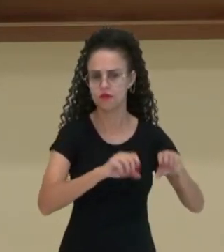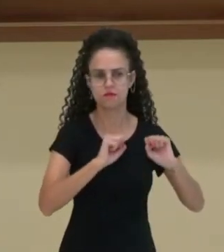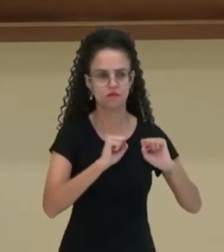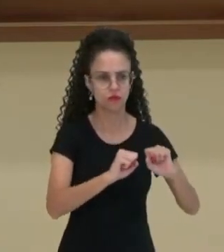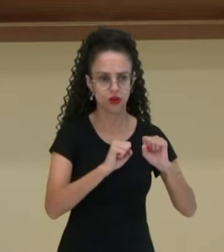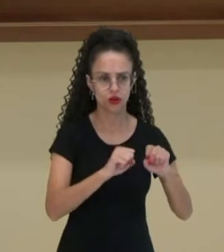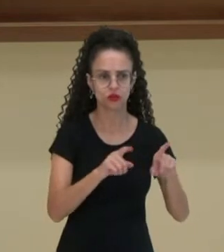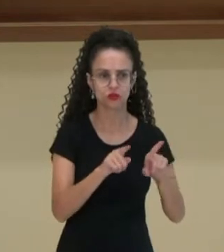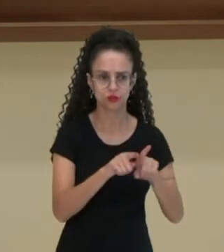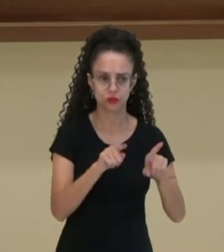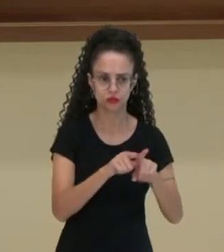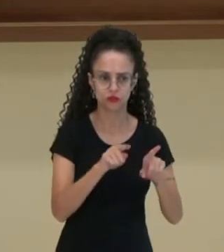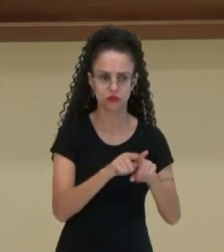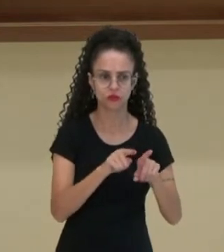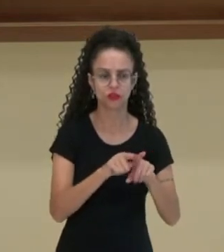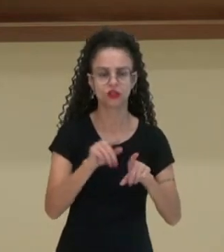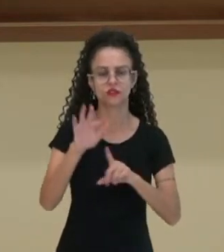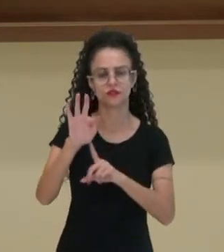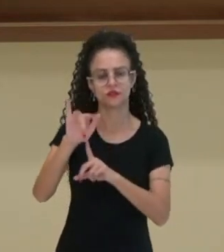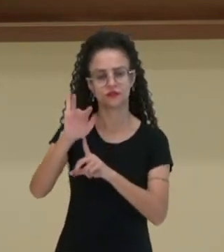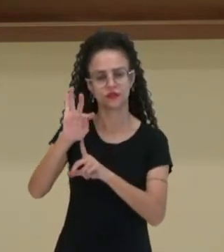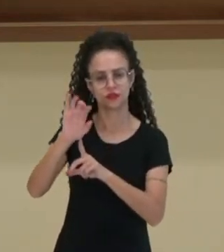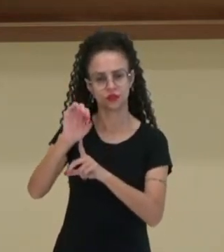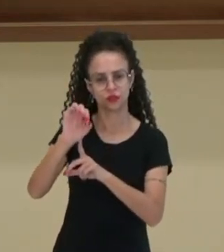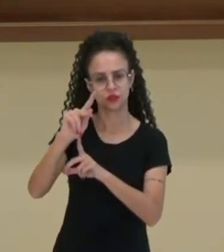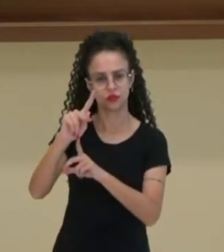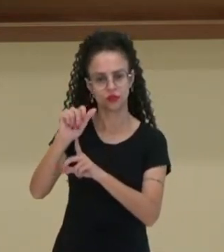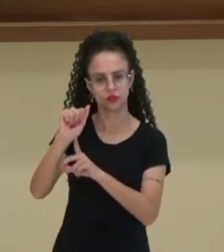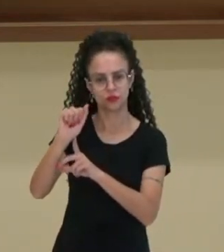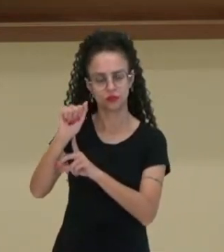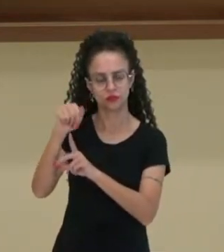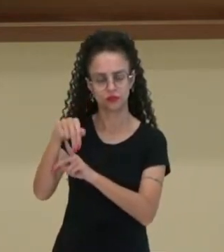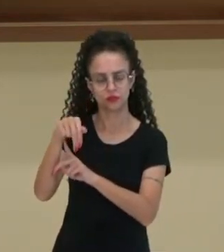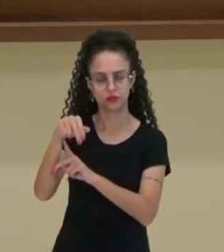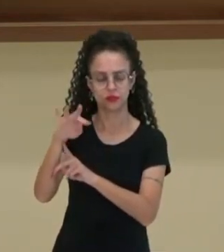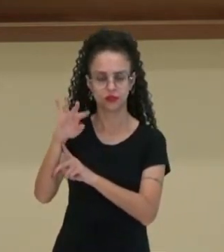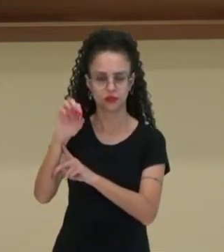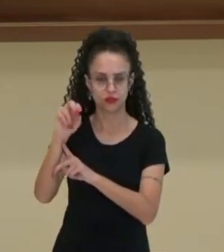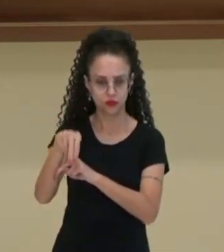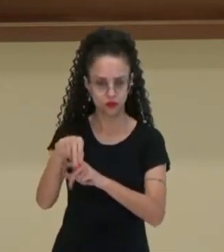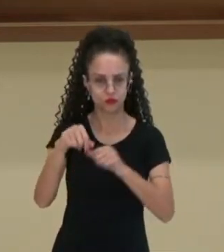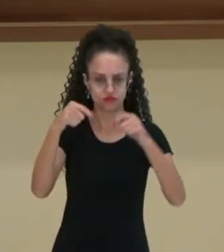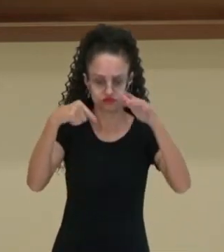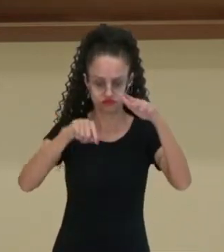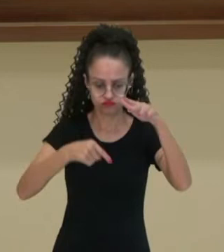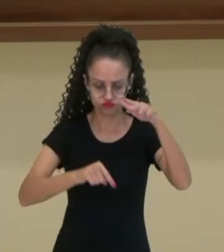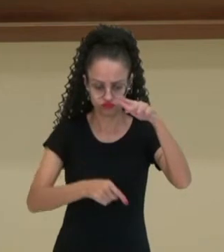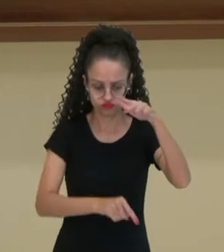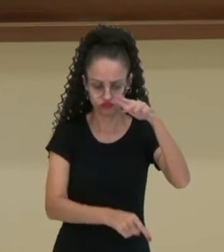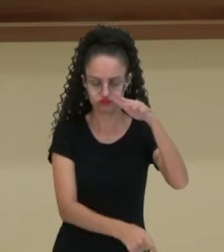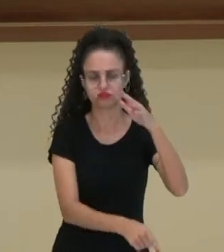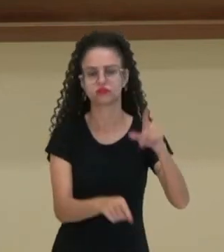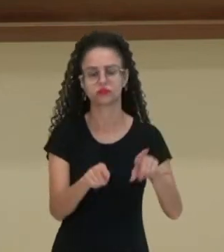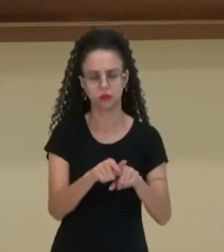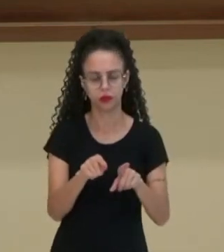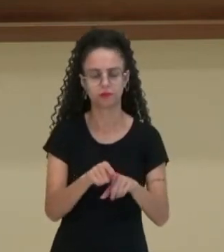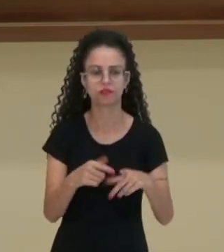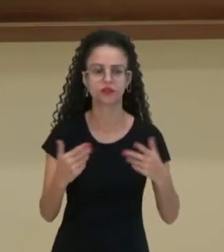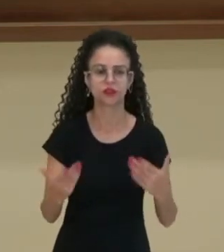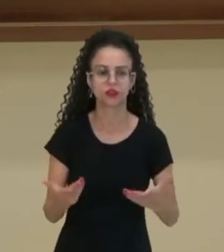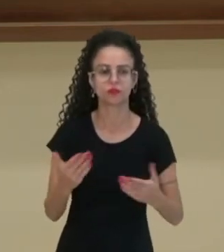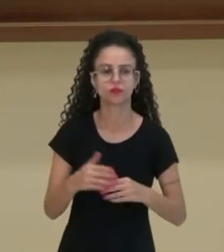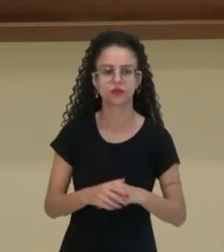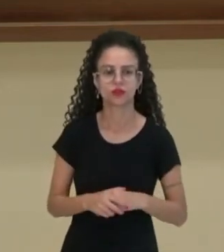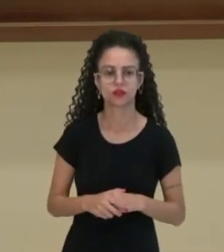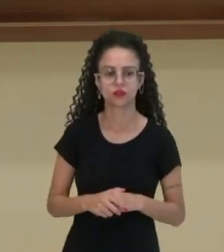tem o fitoplâncton, né? Ali nas profundezas das águas marinhas, por exemplo. Então, aqui nós